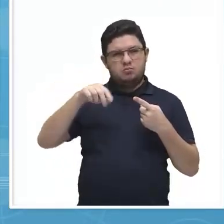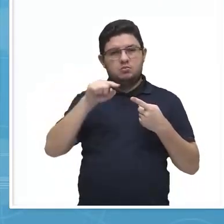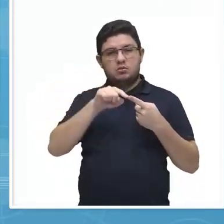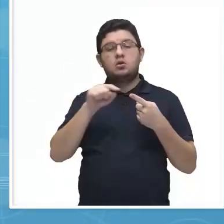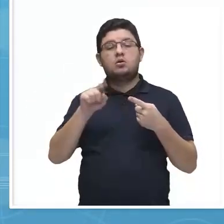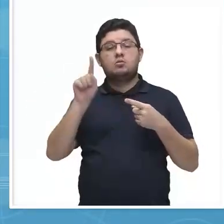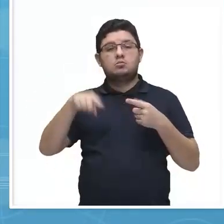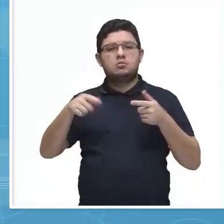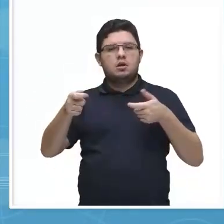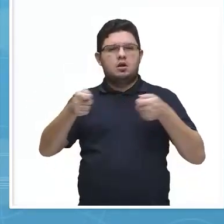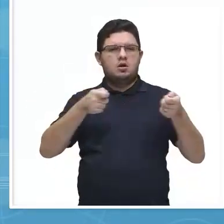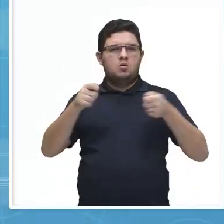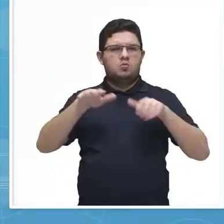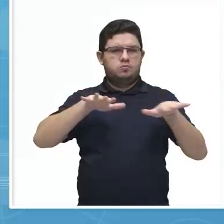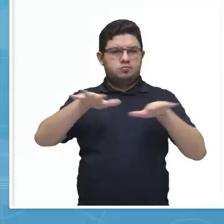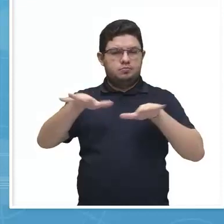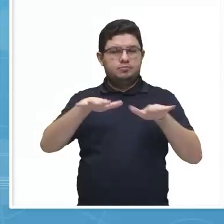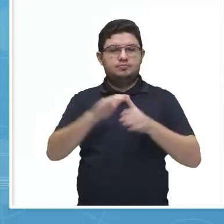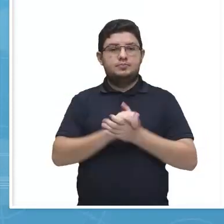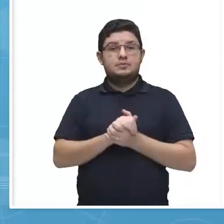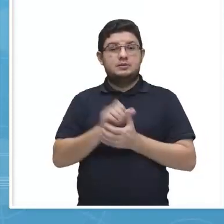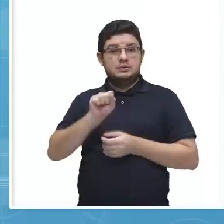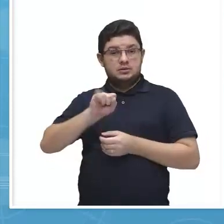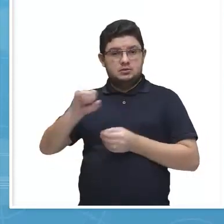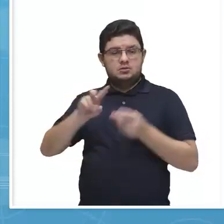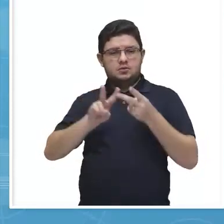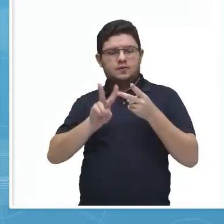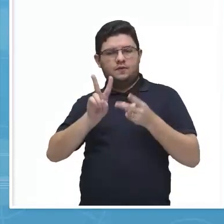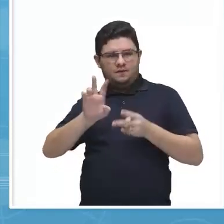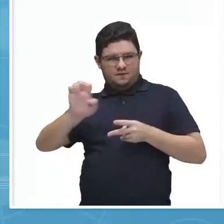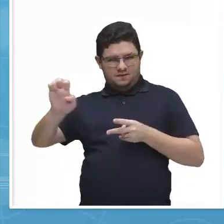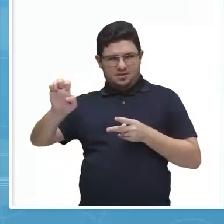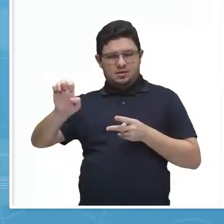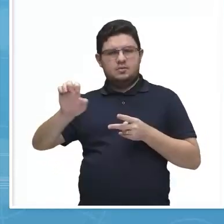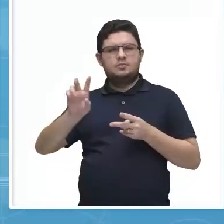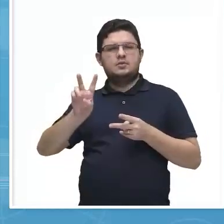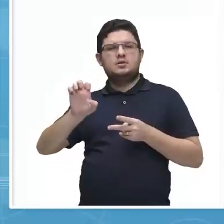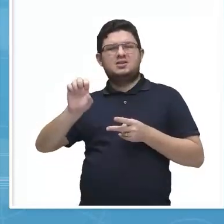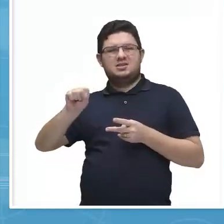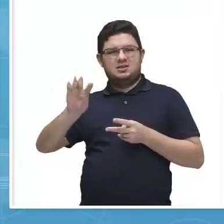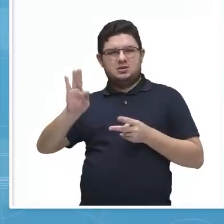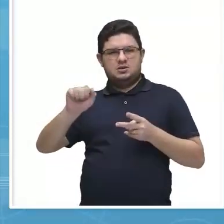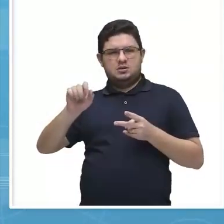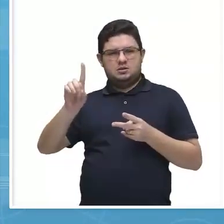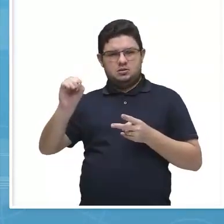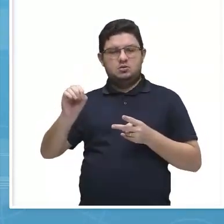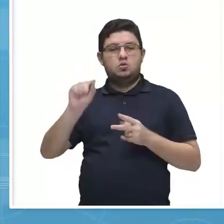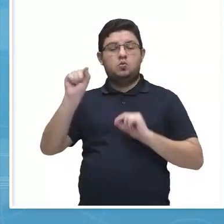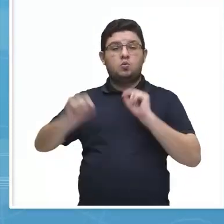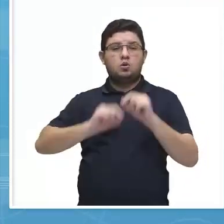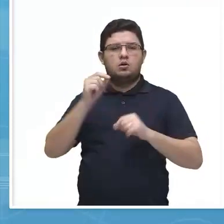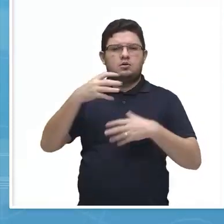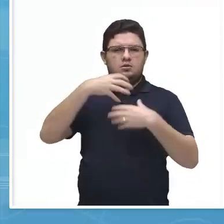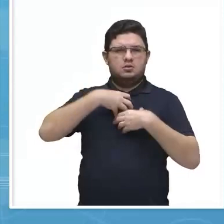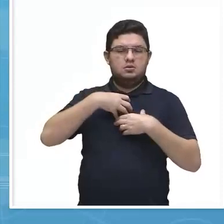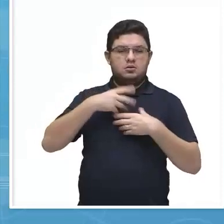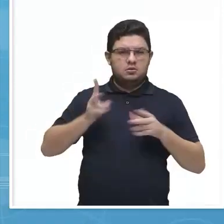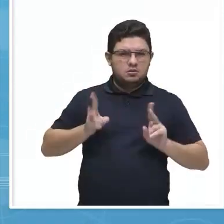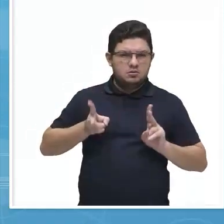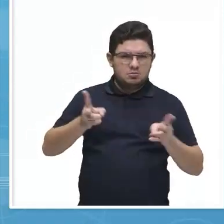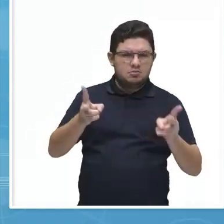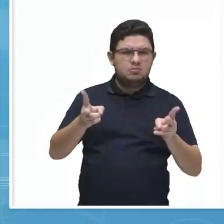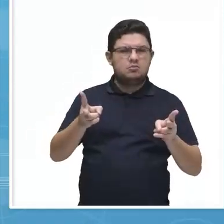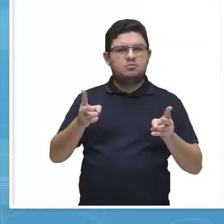verbo de ligação ou de estado, ele vai indicar esse estado, esta condição, né? Estado permanente, estado aparente,